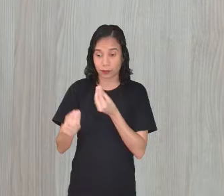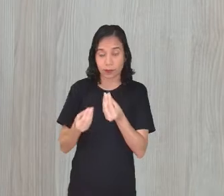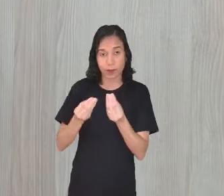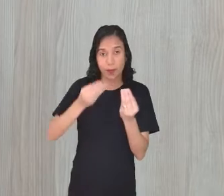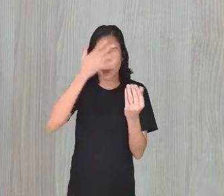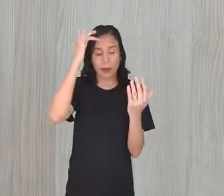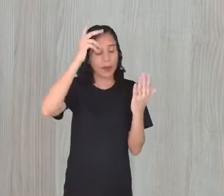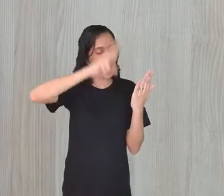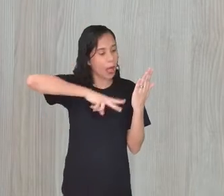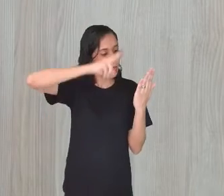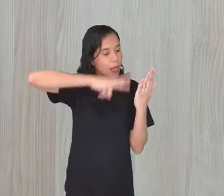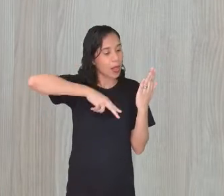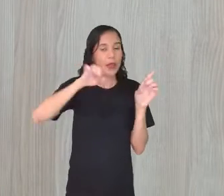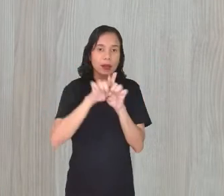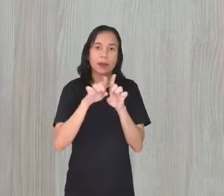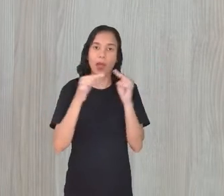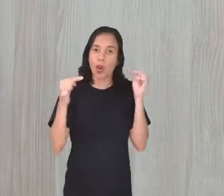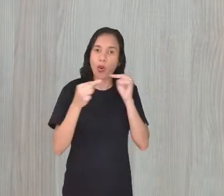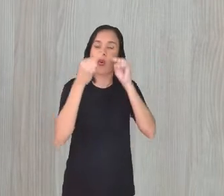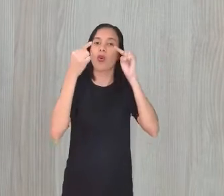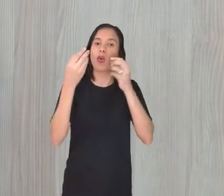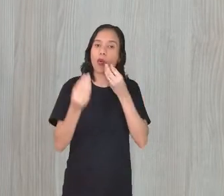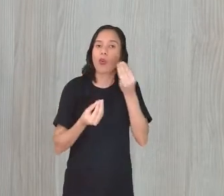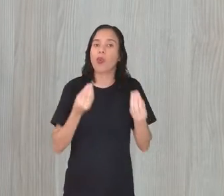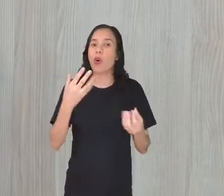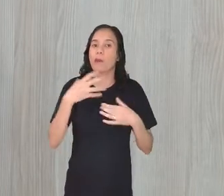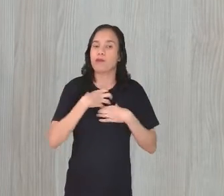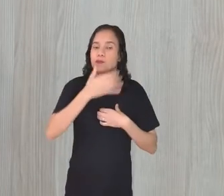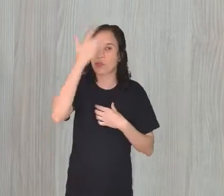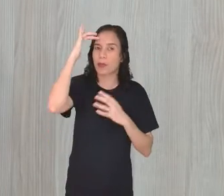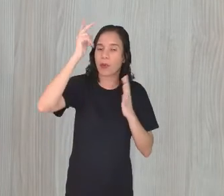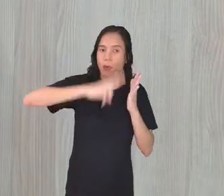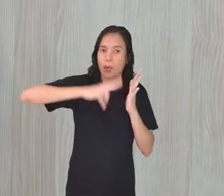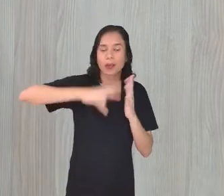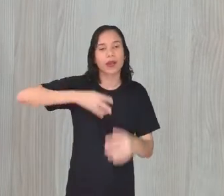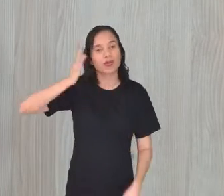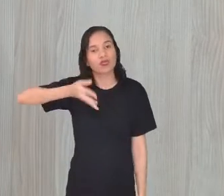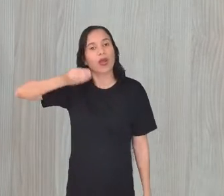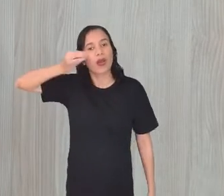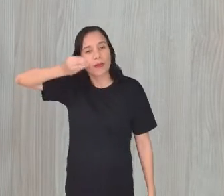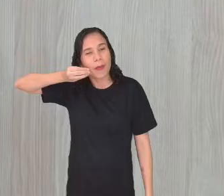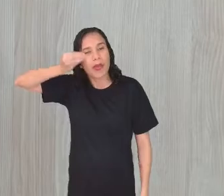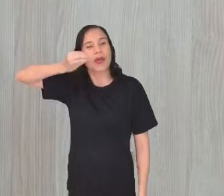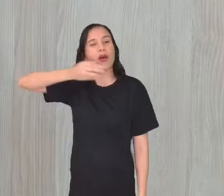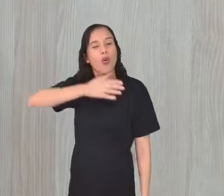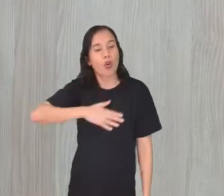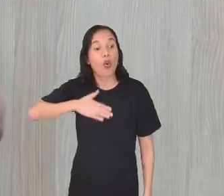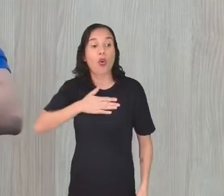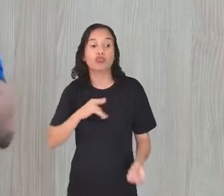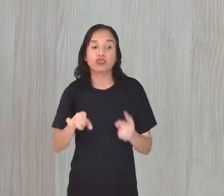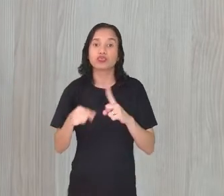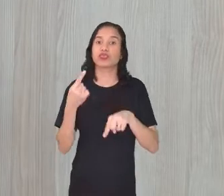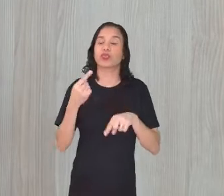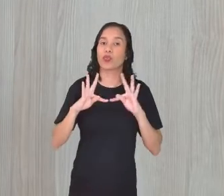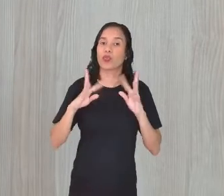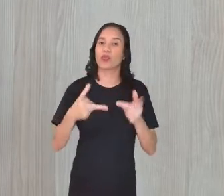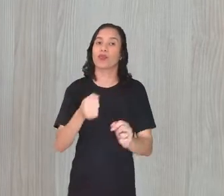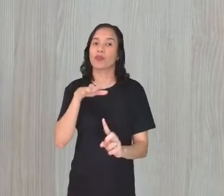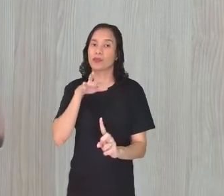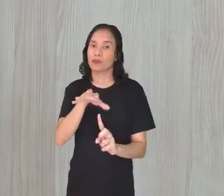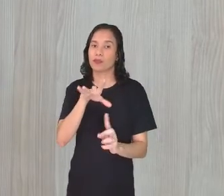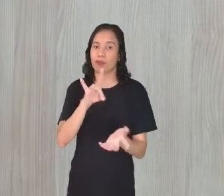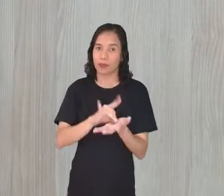do leitor também conta, né? A sensibilidade do leitor, o que ele já viveu, o que ele gosta, o que ele não gosta, tudo isso influencia,